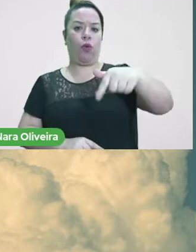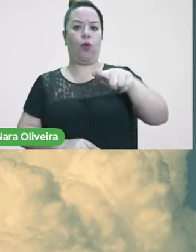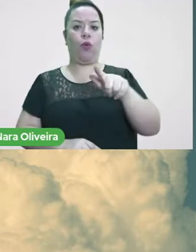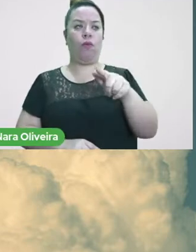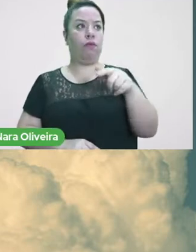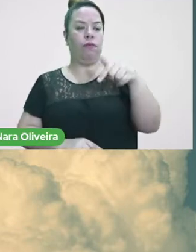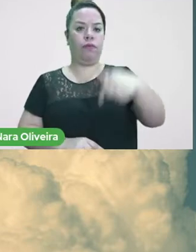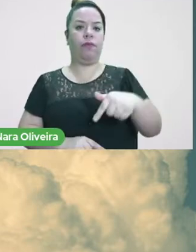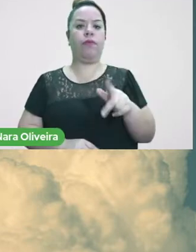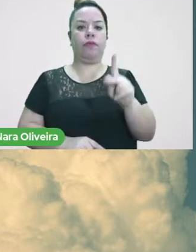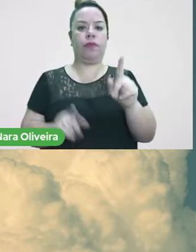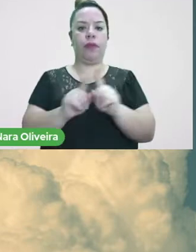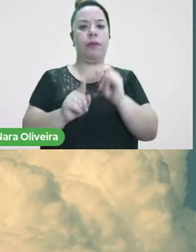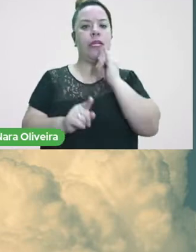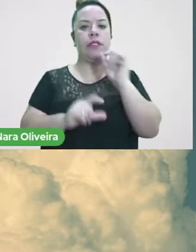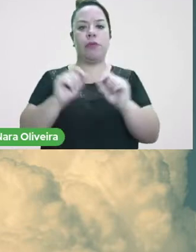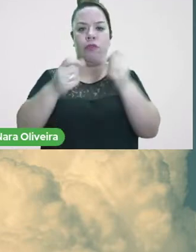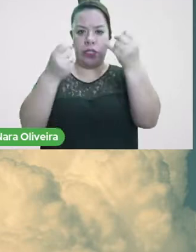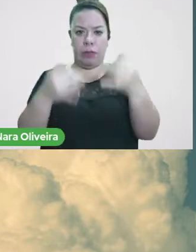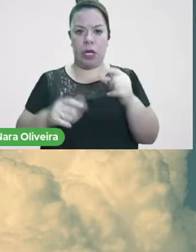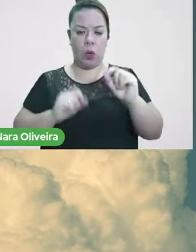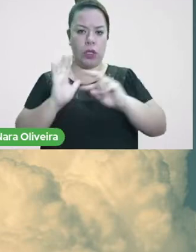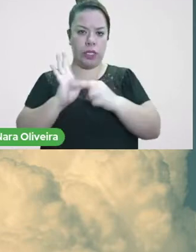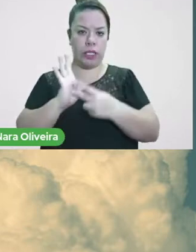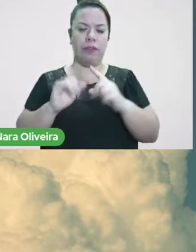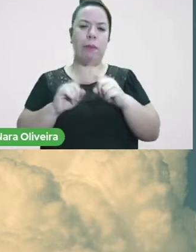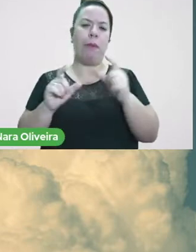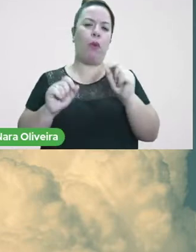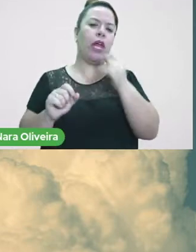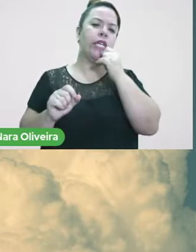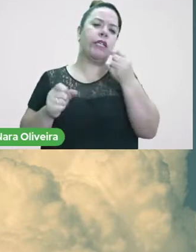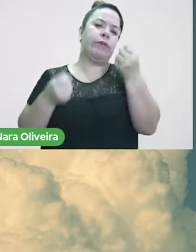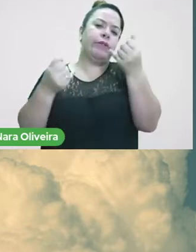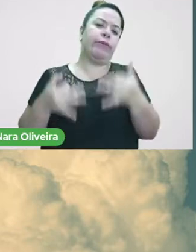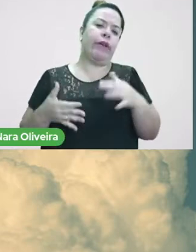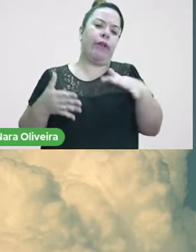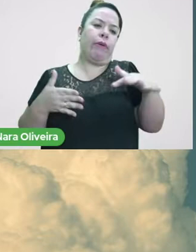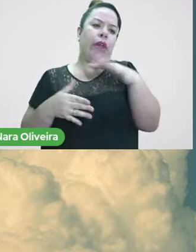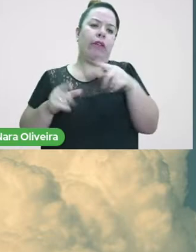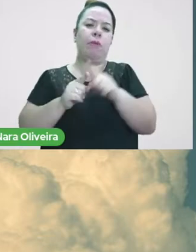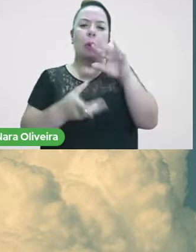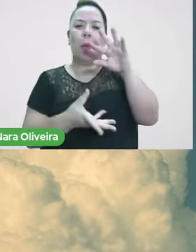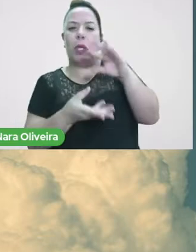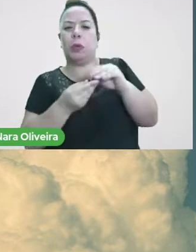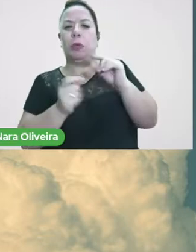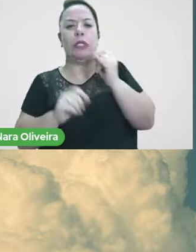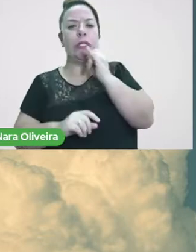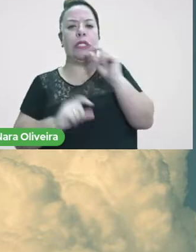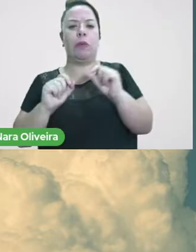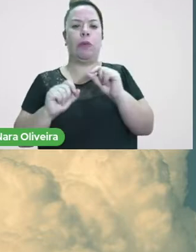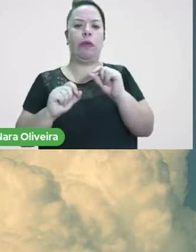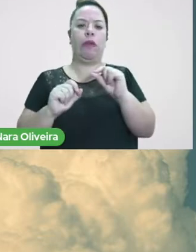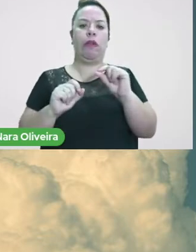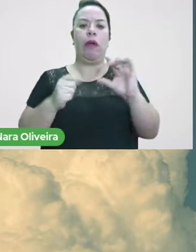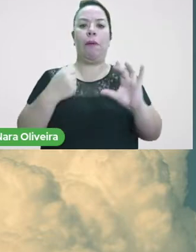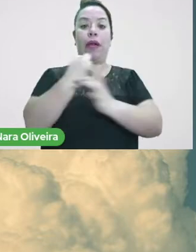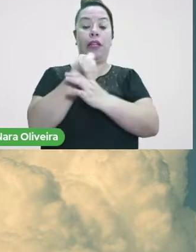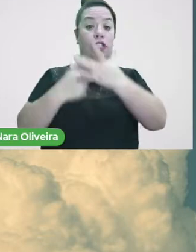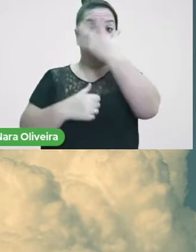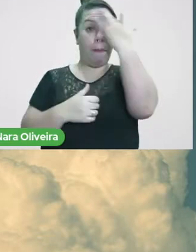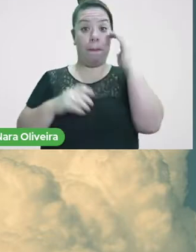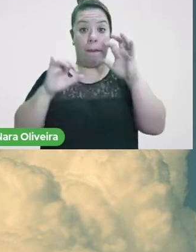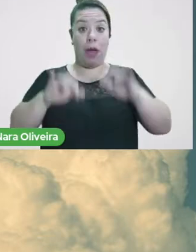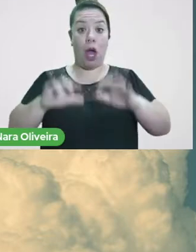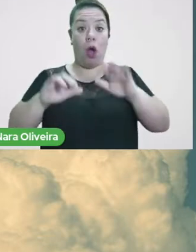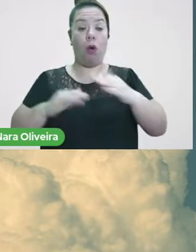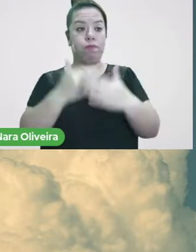pouquinho mais do que seria o kickoff, tá? Mas basicamente vamos fazer um resuminho de garantir de quem o desenvolvedor realmente entender o